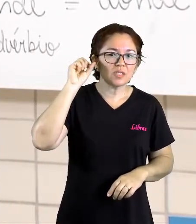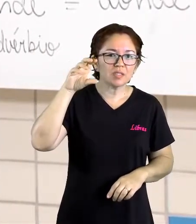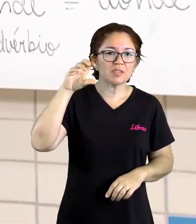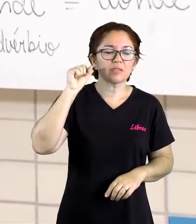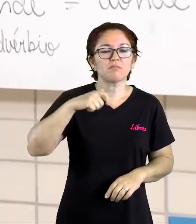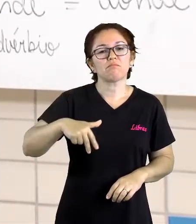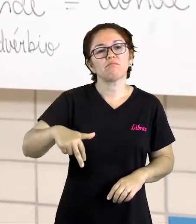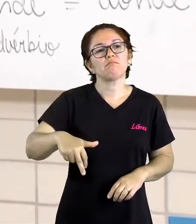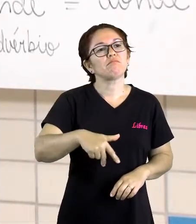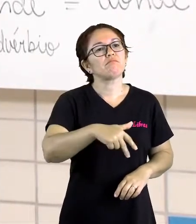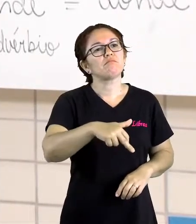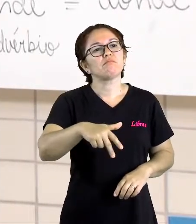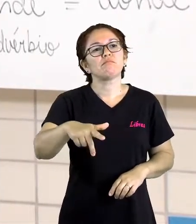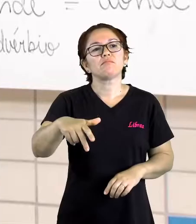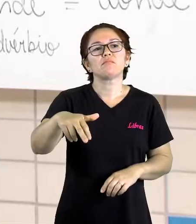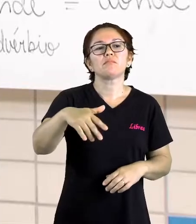ouvimos.